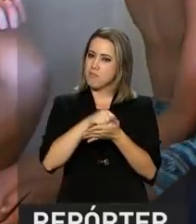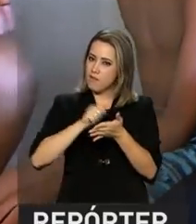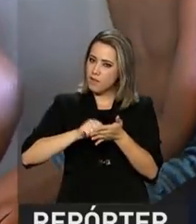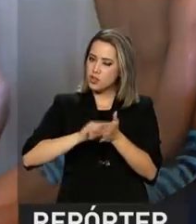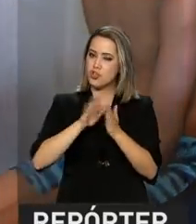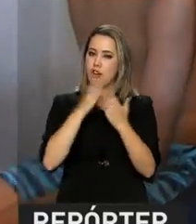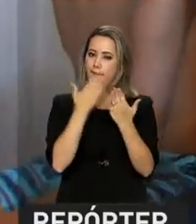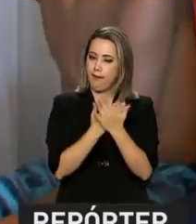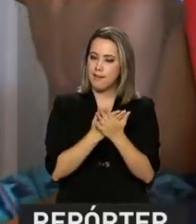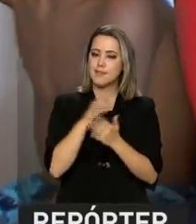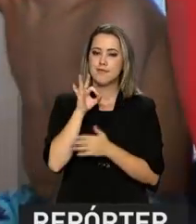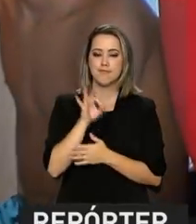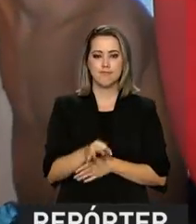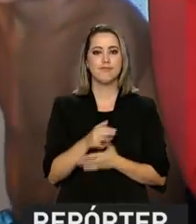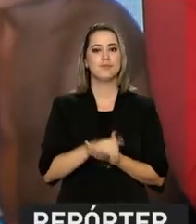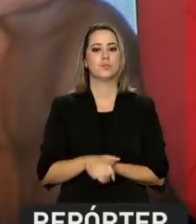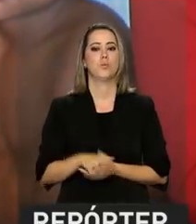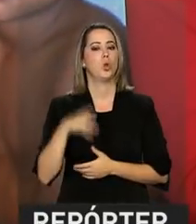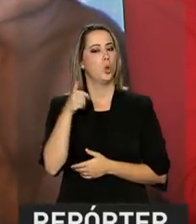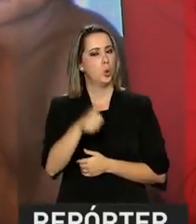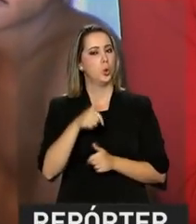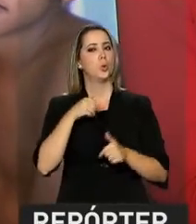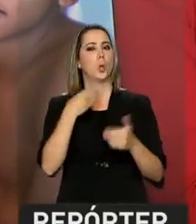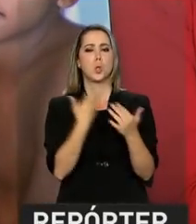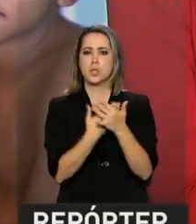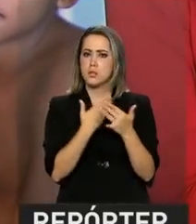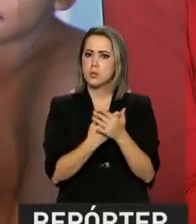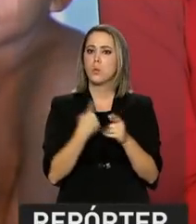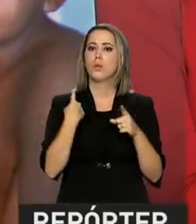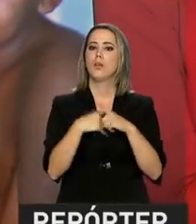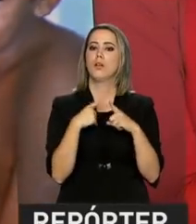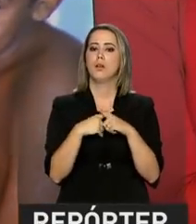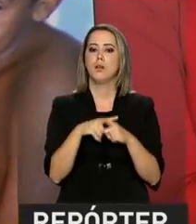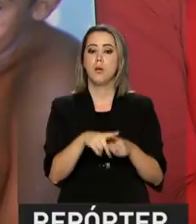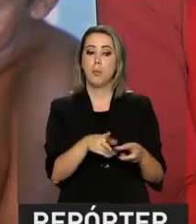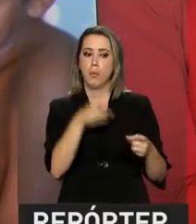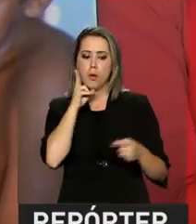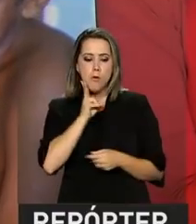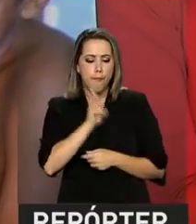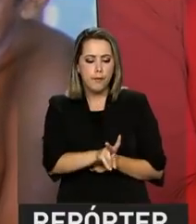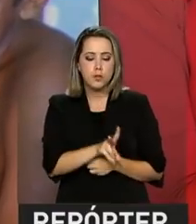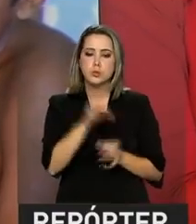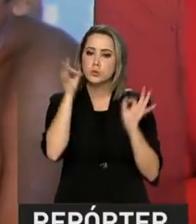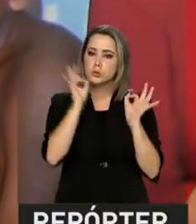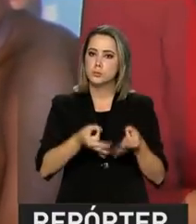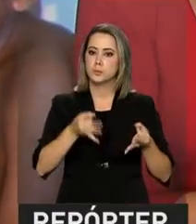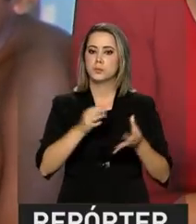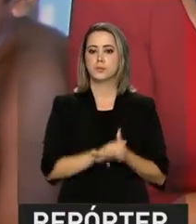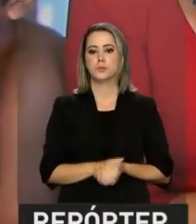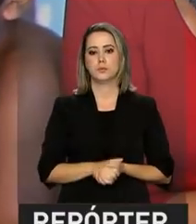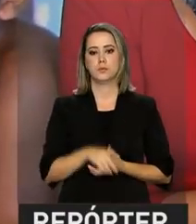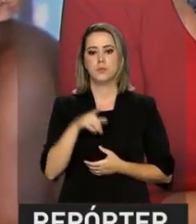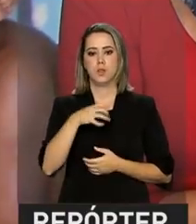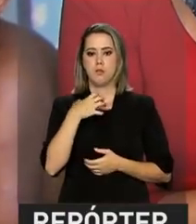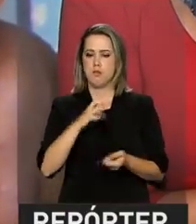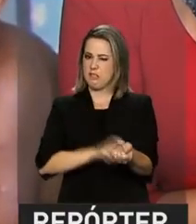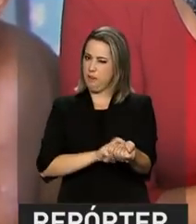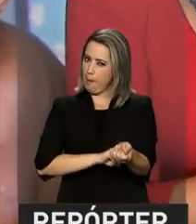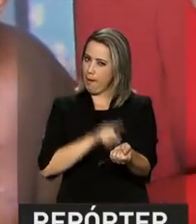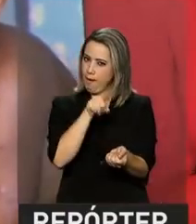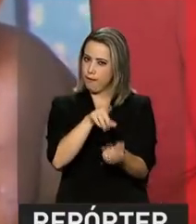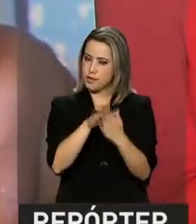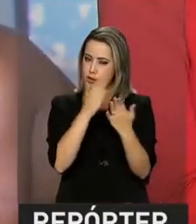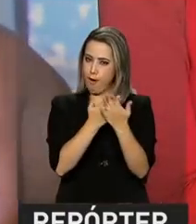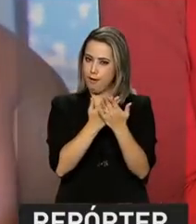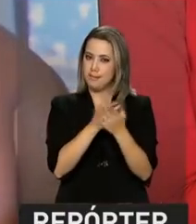casa? Então, sim, todos têm que fazer porque eu pego firme, né? Eu pego pesado. Você é brava quando o assunto é